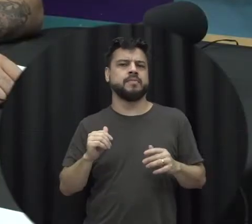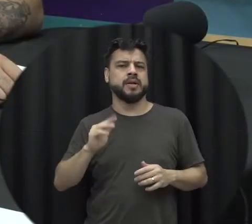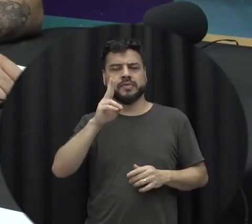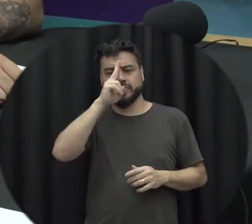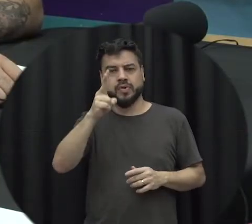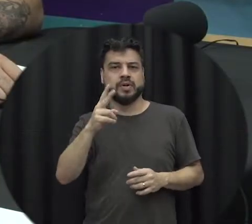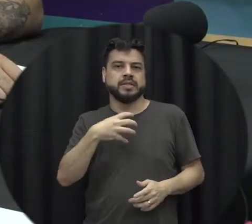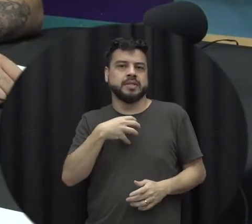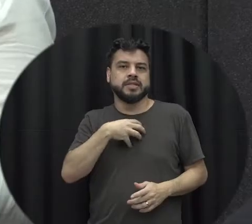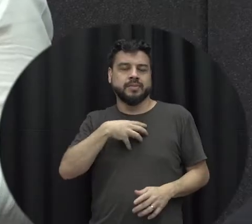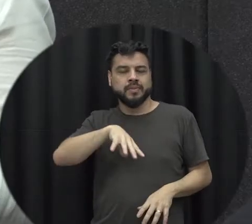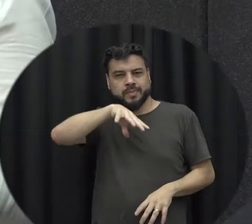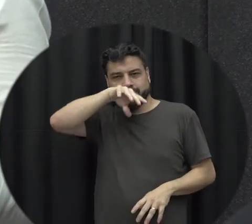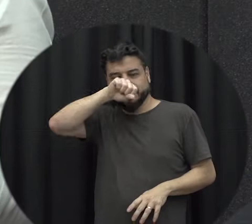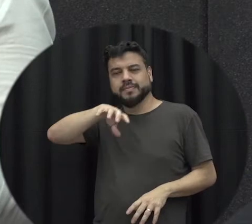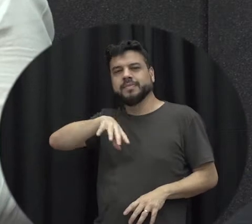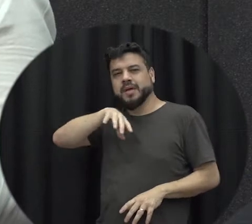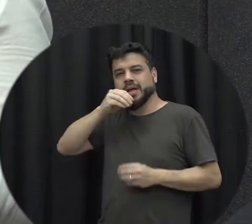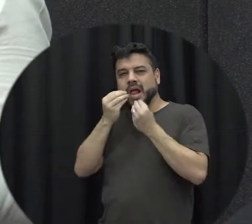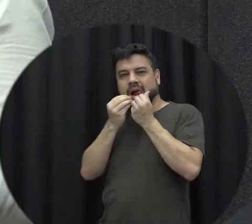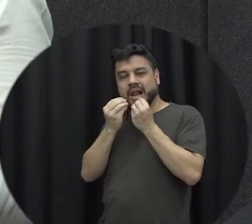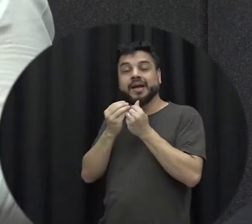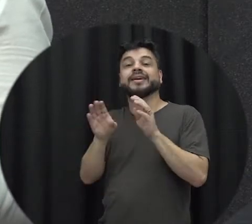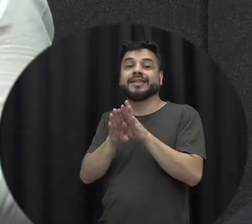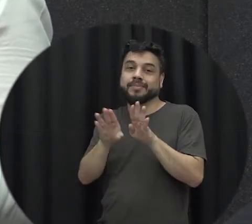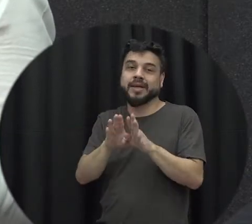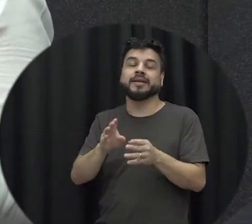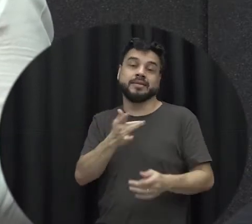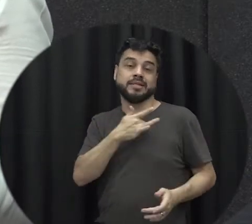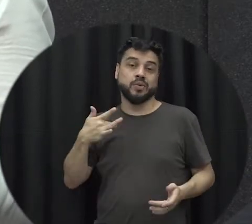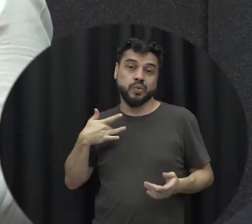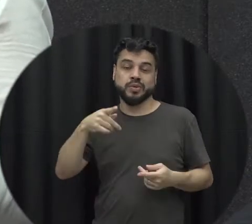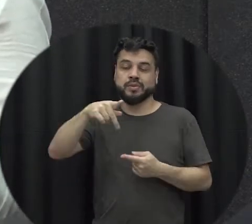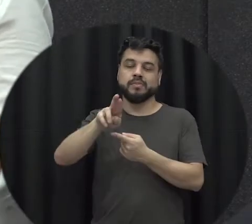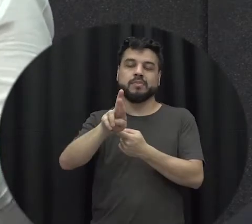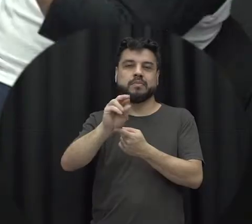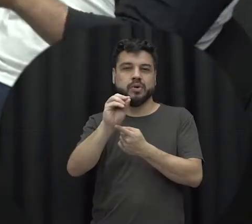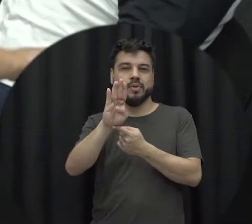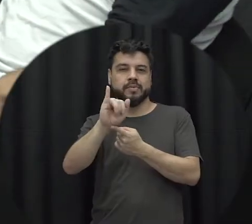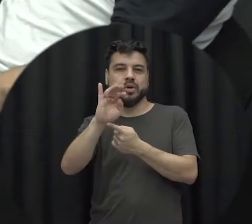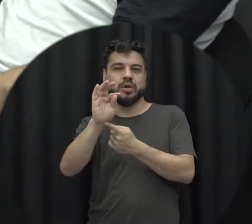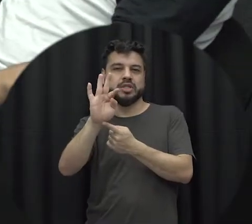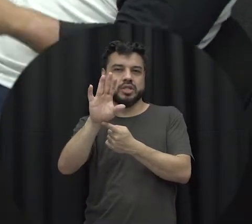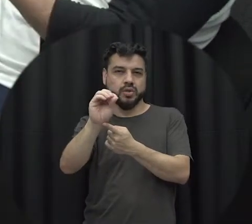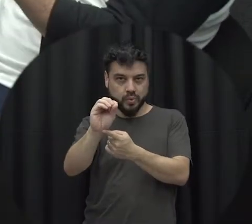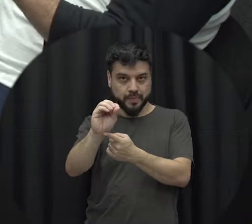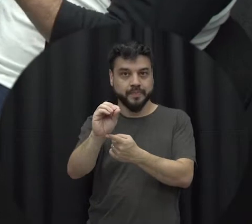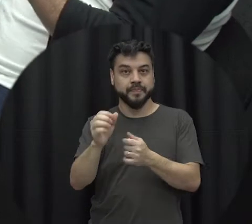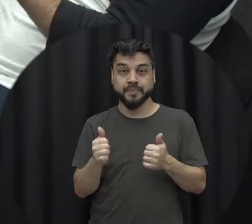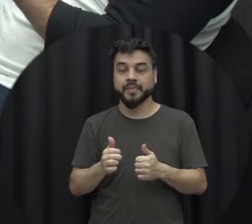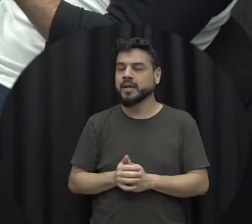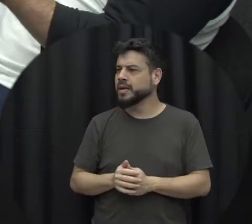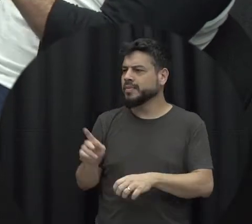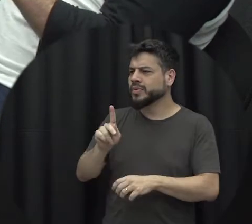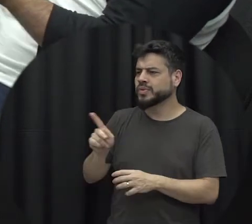parte sensorial até a parte da saúde, que são os probióticos, todos. Professora, e